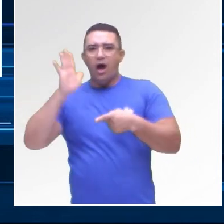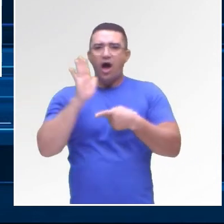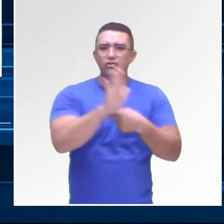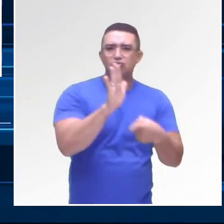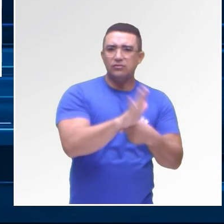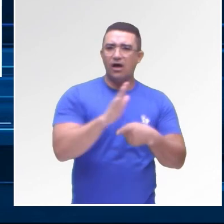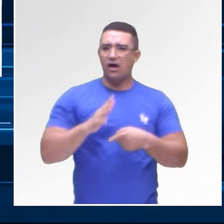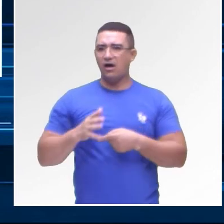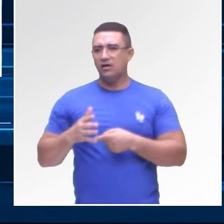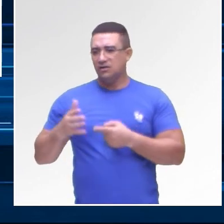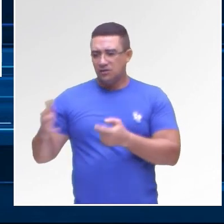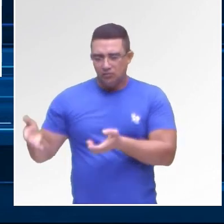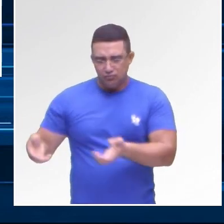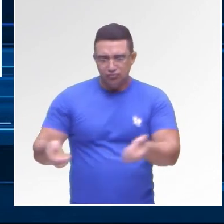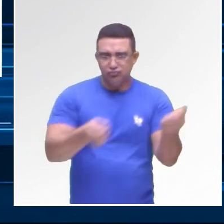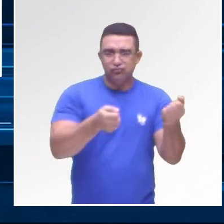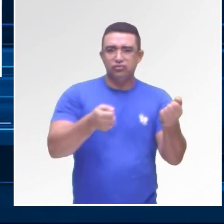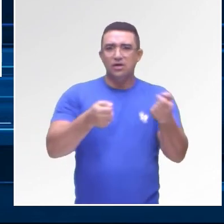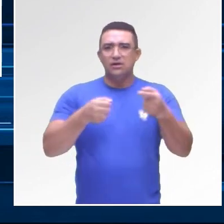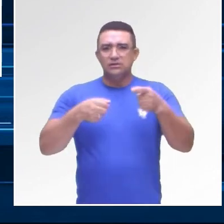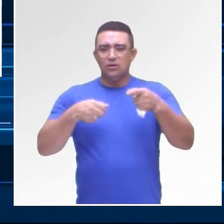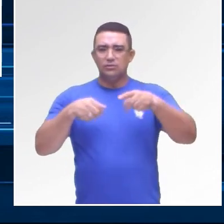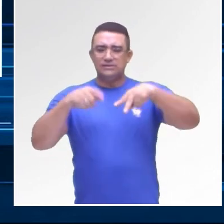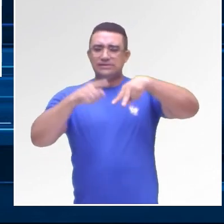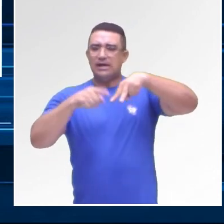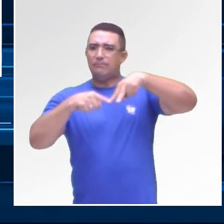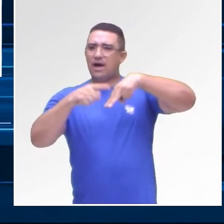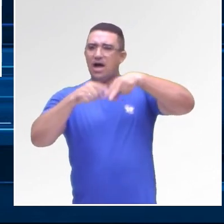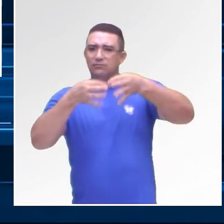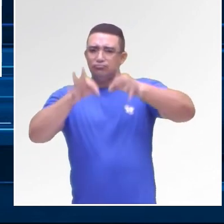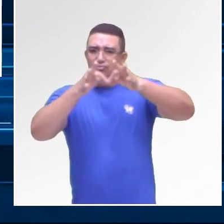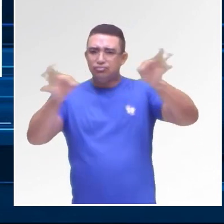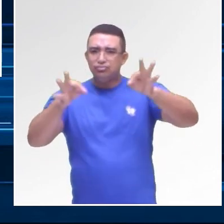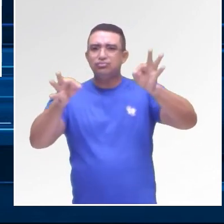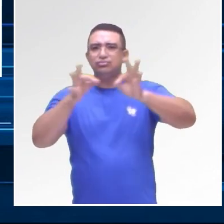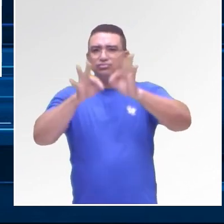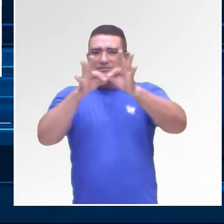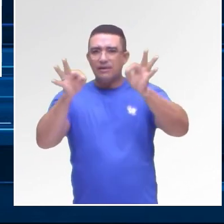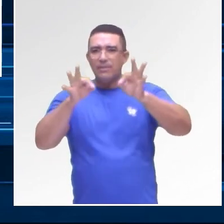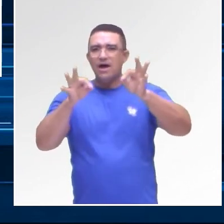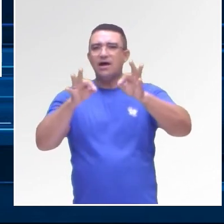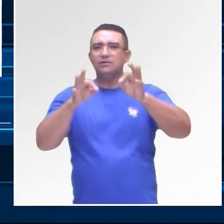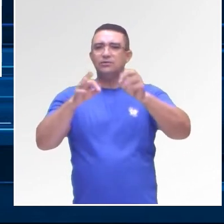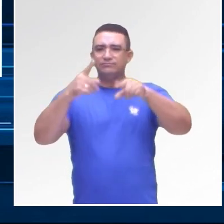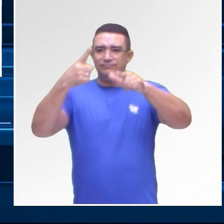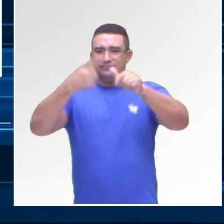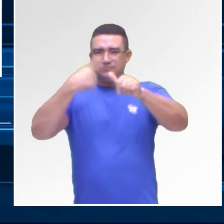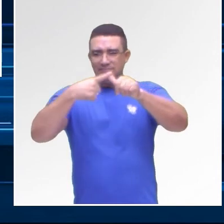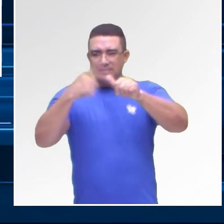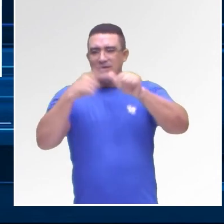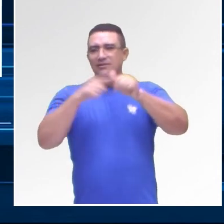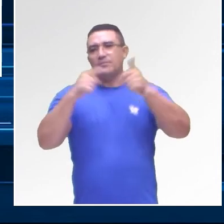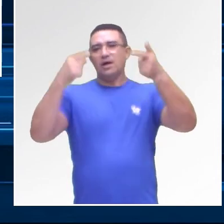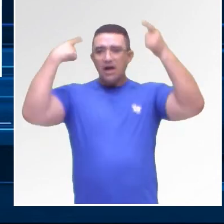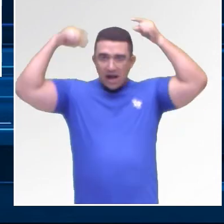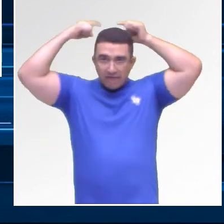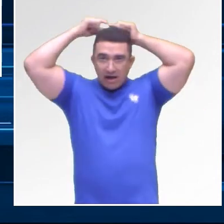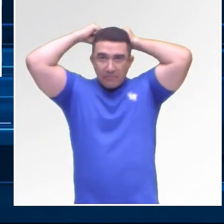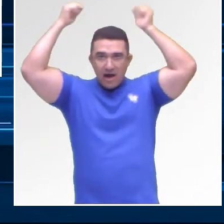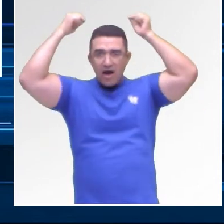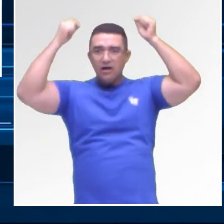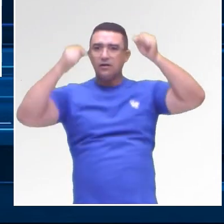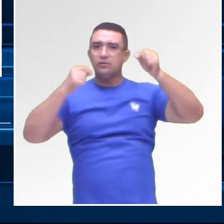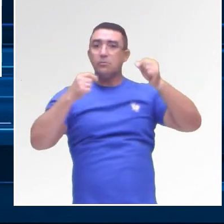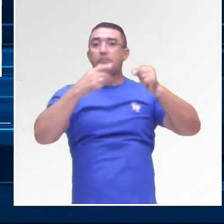para amarrar o cadastro do sapato, para pentear os cabelos, para pegar algo na prateleira que está em cima no armário,